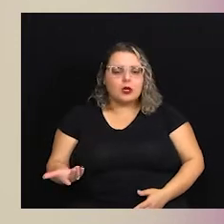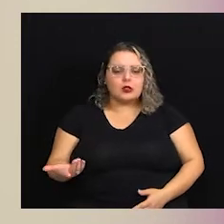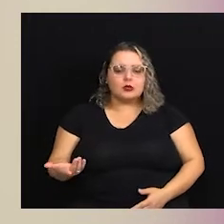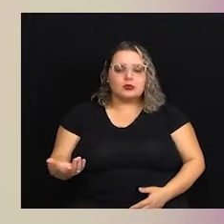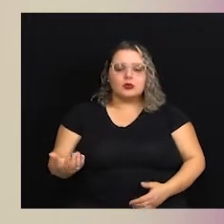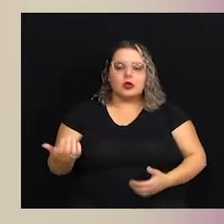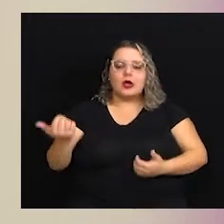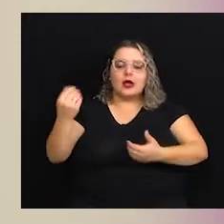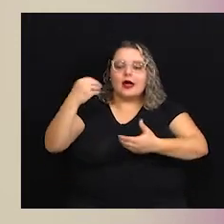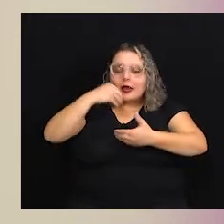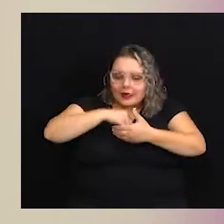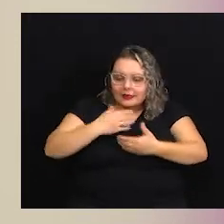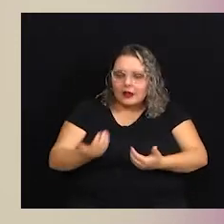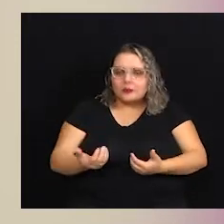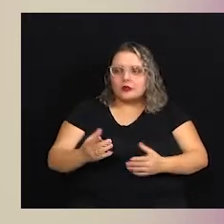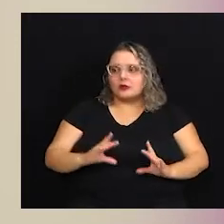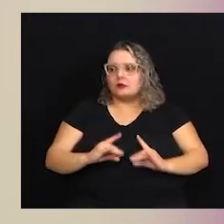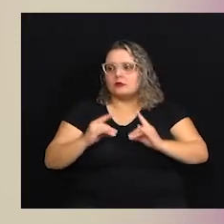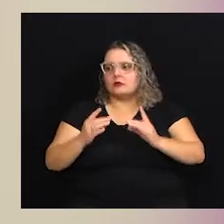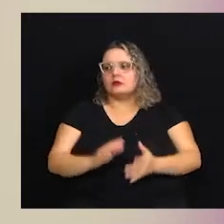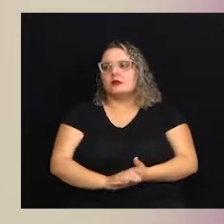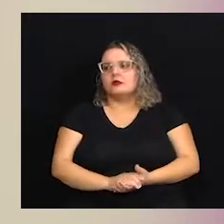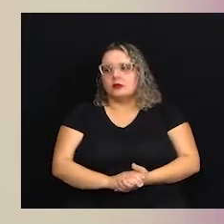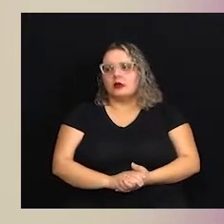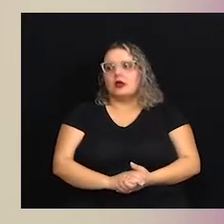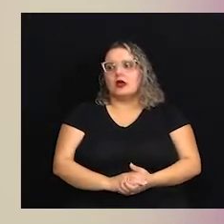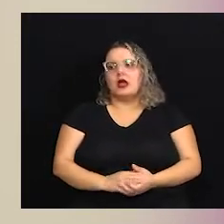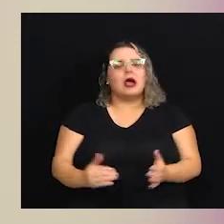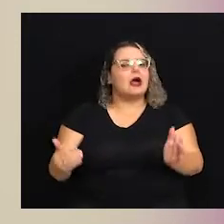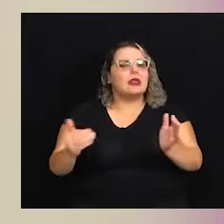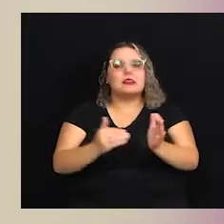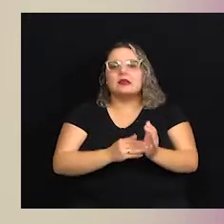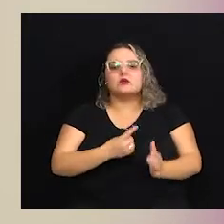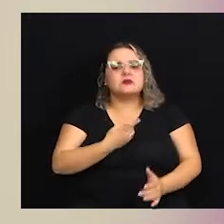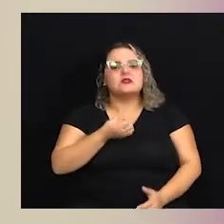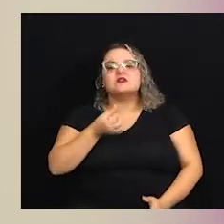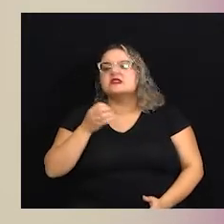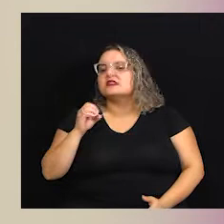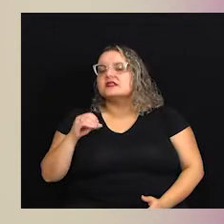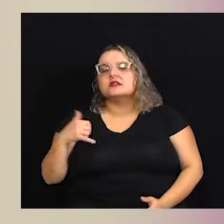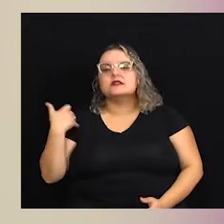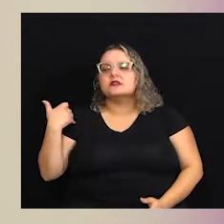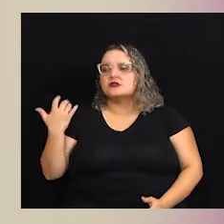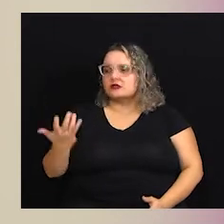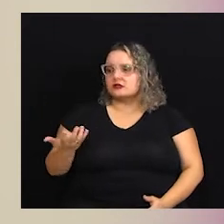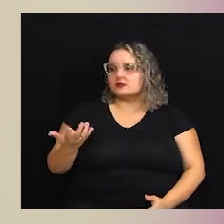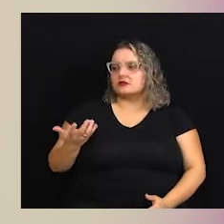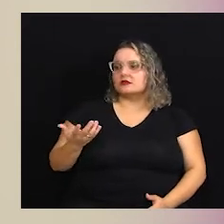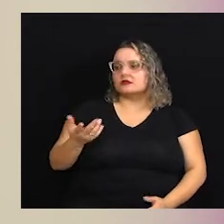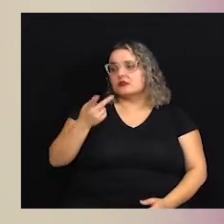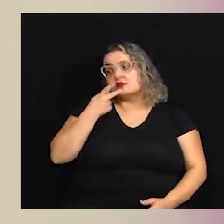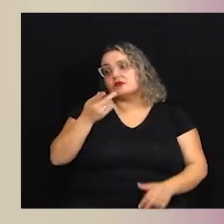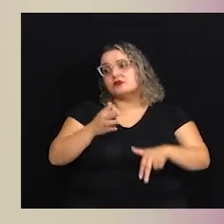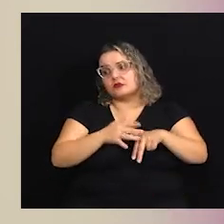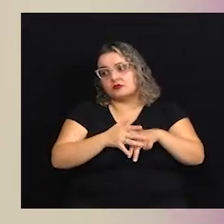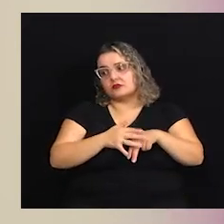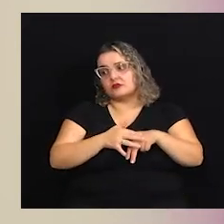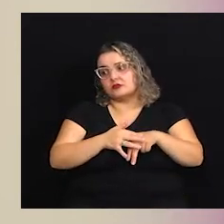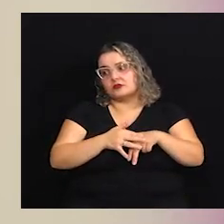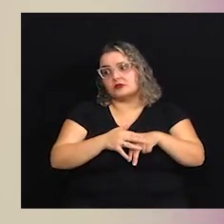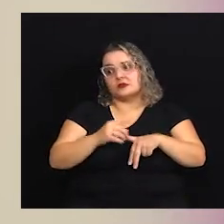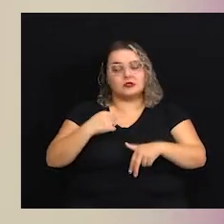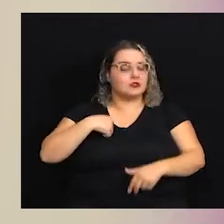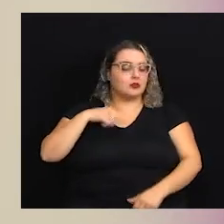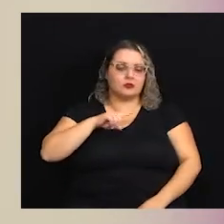reposição hormonal?" Vou replicar, porque eu concordo com ele. Ele disse: "Até os 160 anos". Aí ele falou assim: "Só que eu digo para